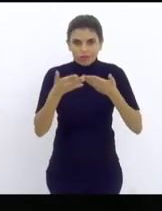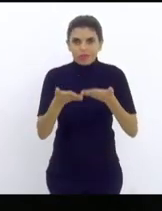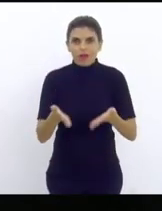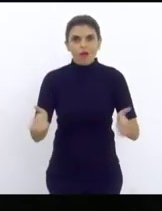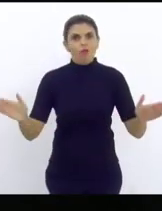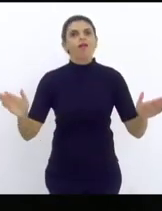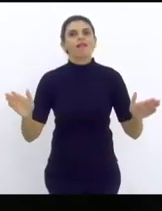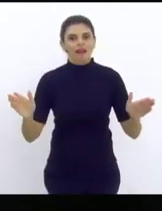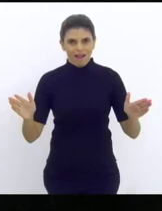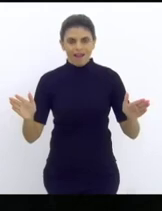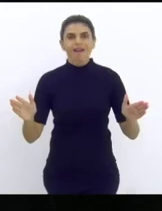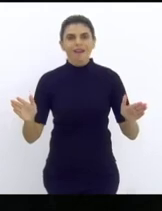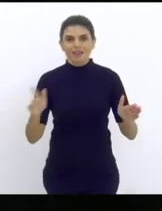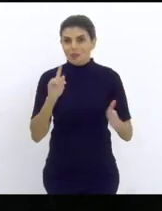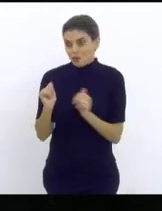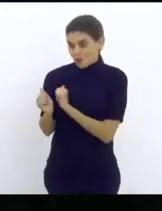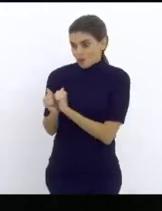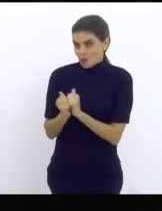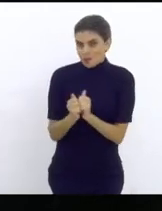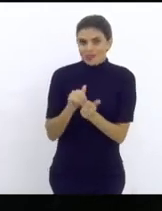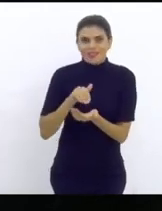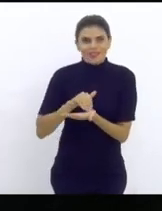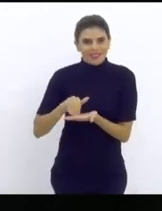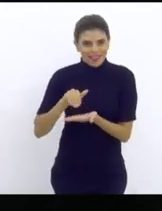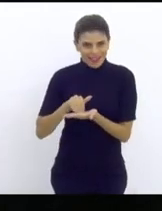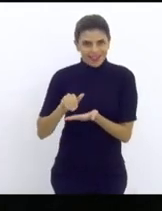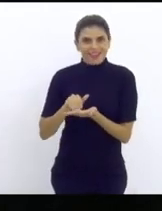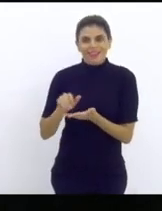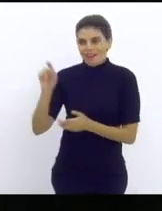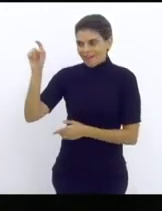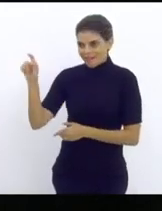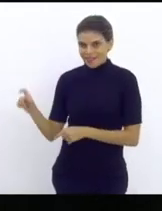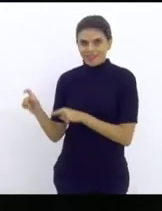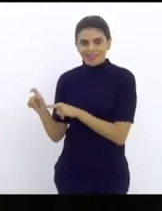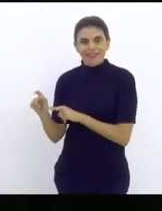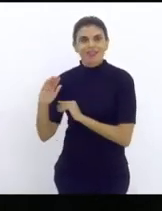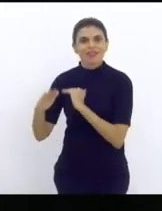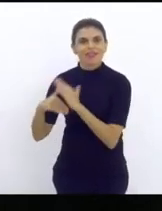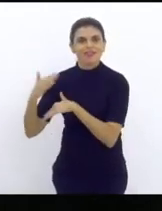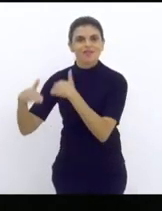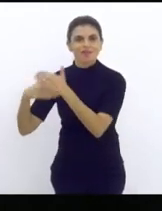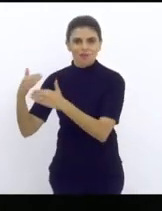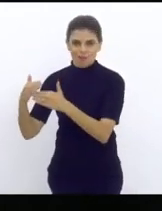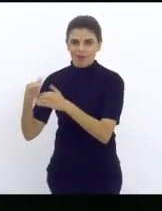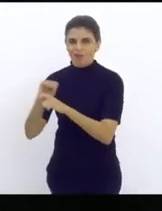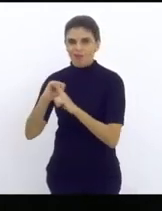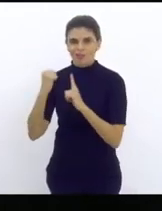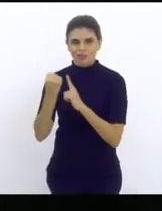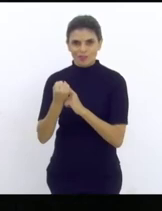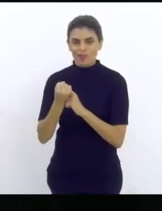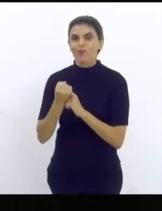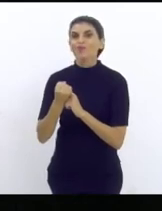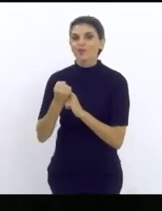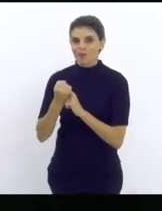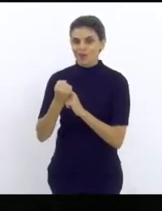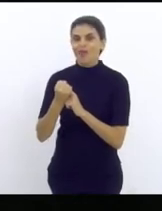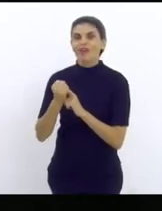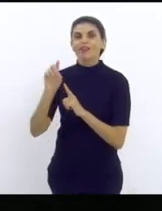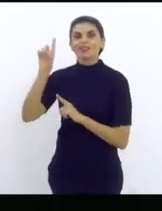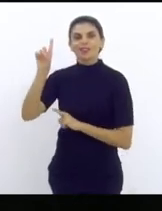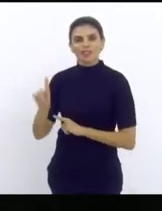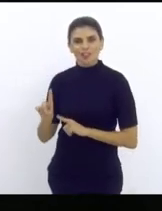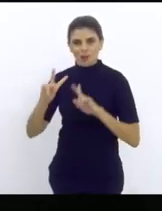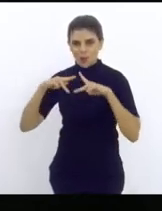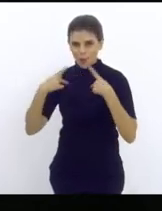juntamente com a nossa secretária de Desenvolvimento Social e direitos humanos do seu partido da sua